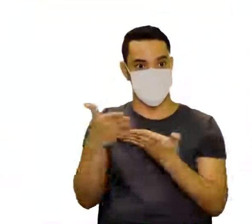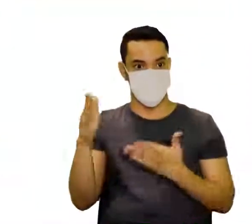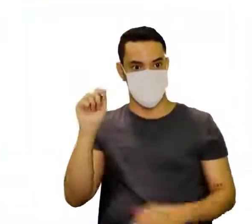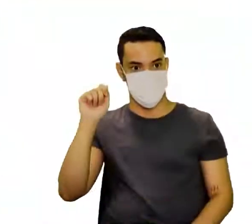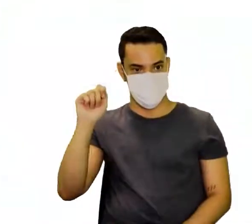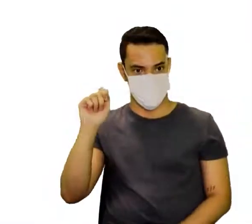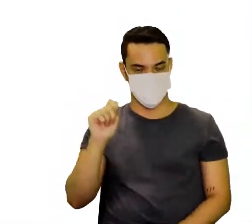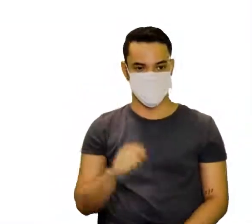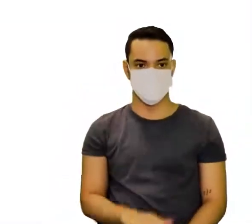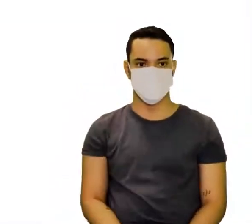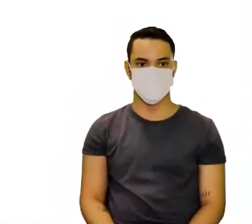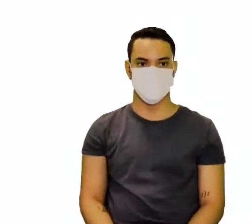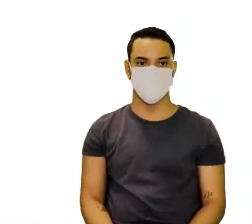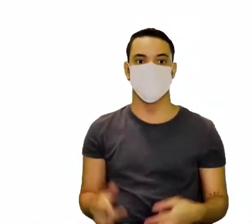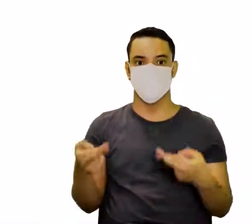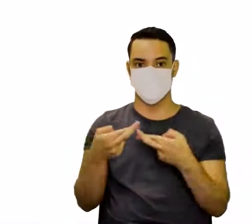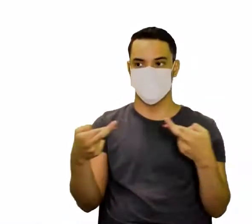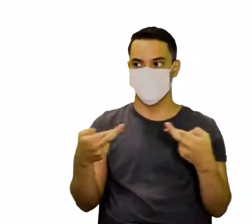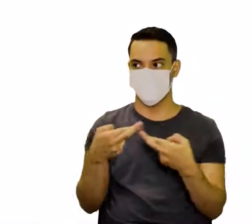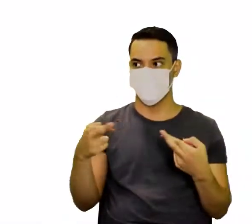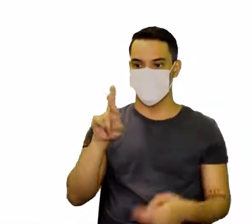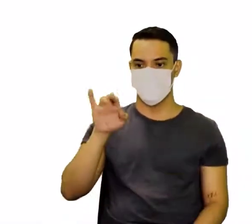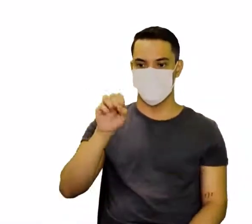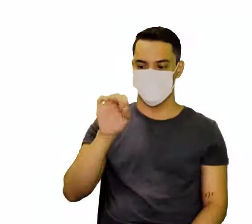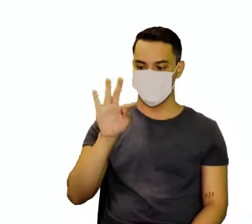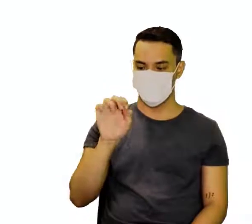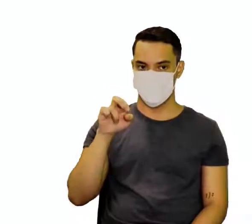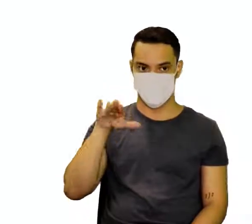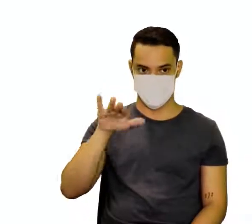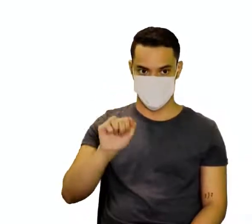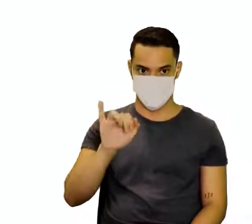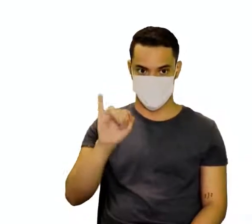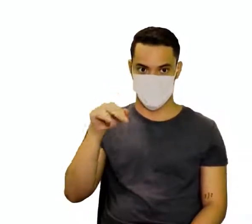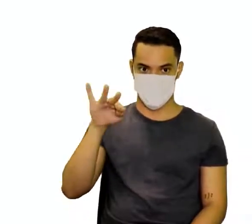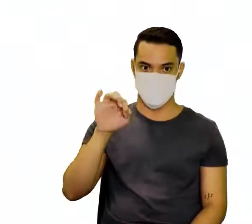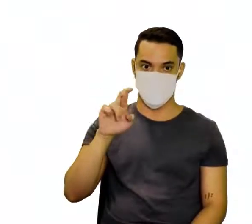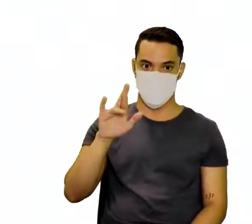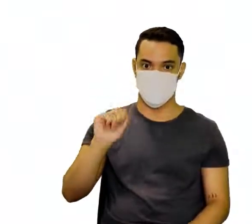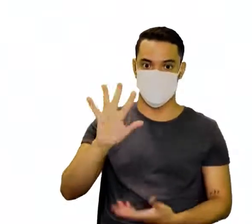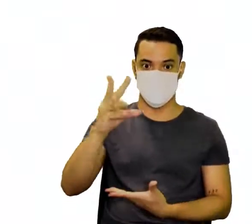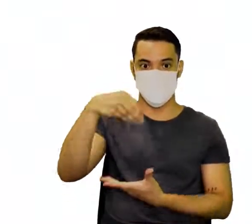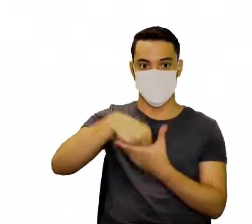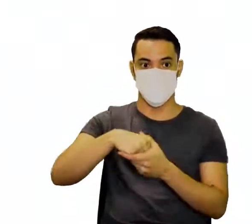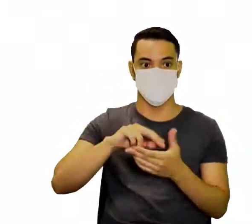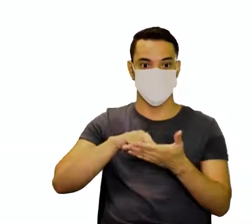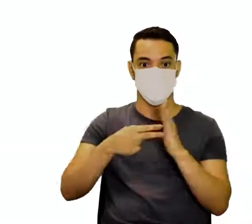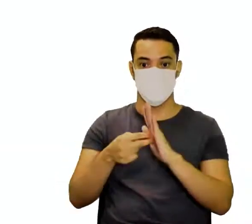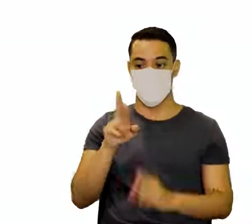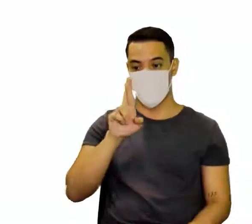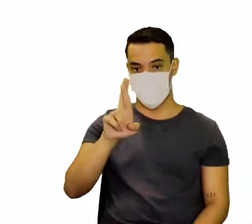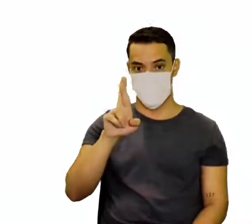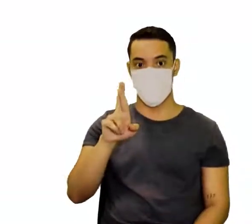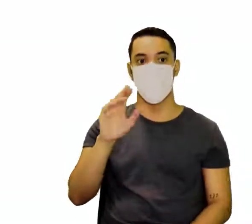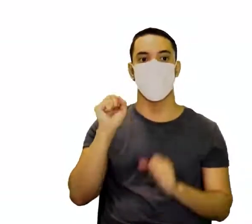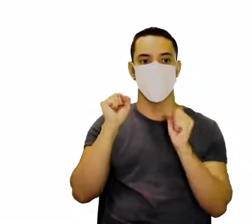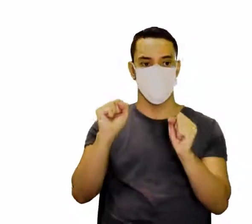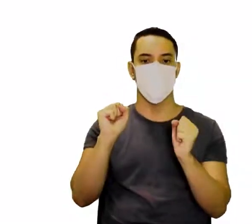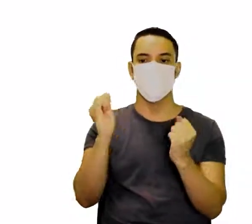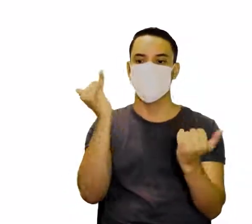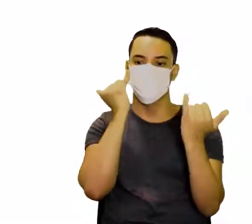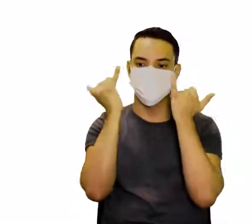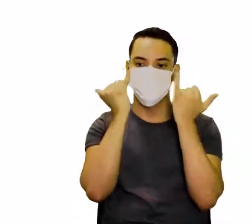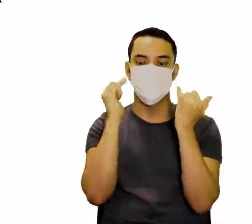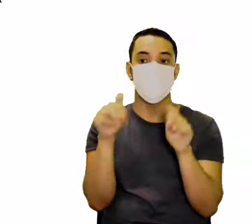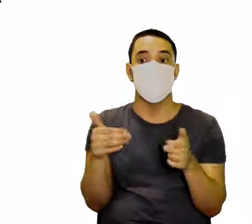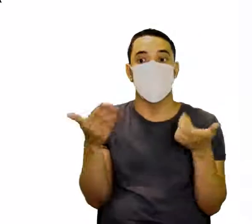A. Resistência interna é o Rzinho. Do gráfico, nós podemos extrair as seguintes